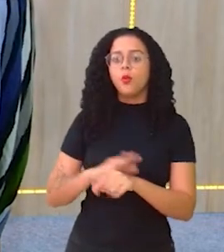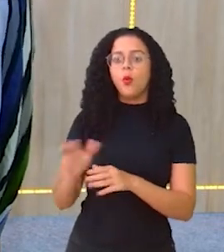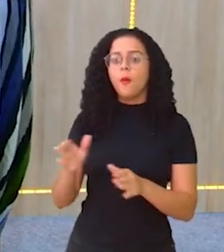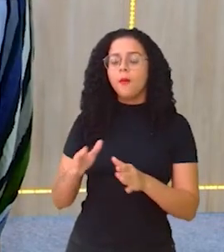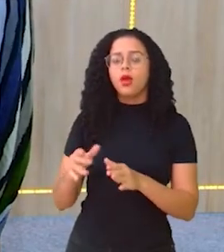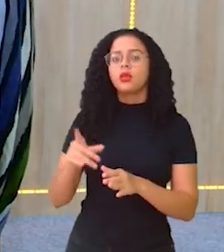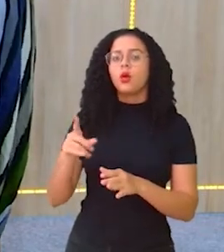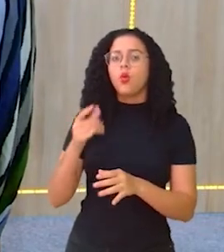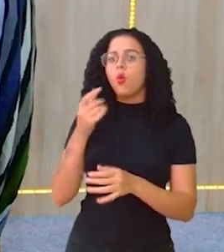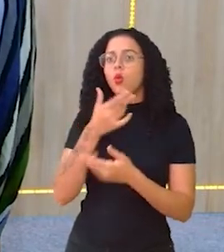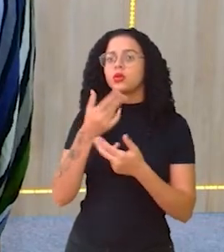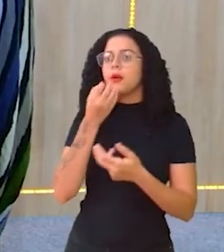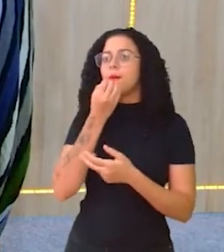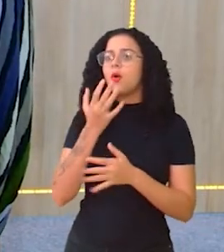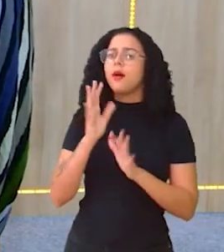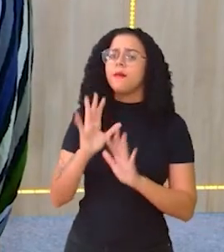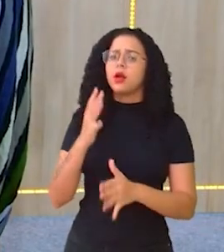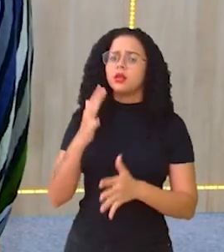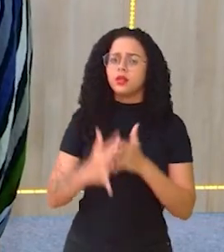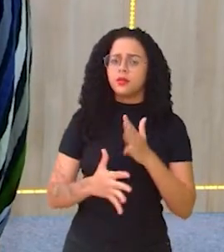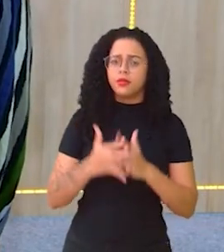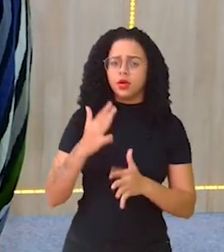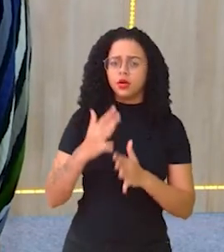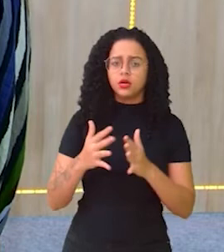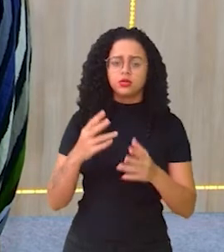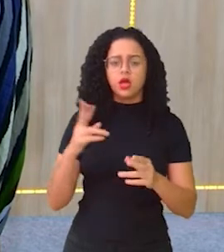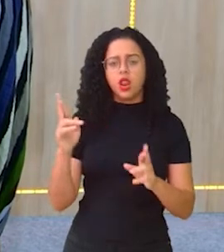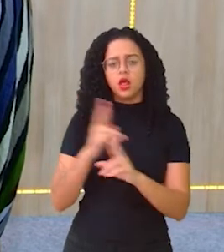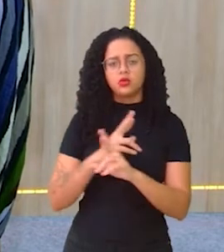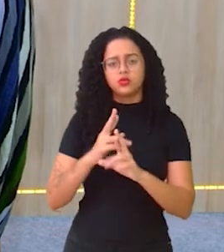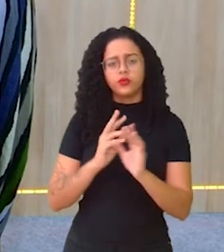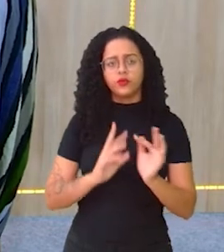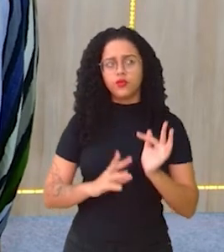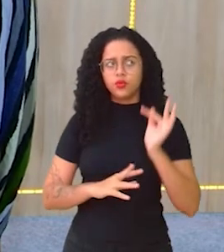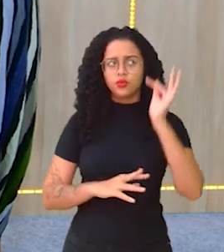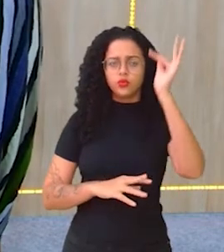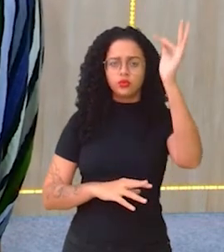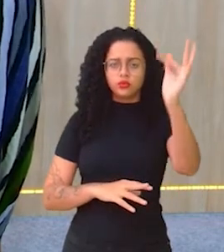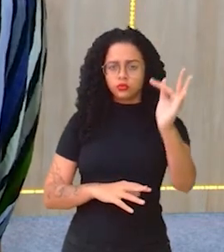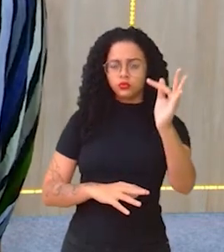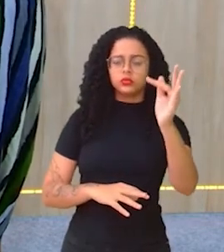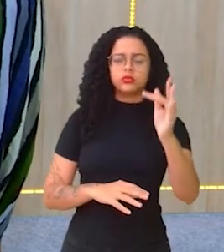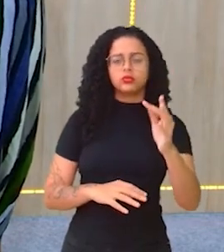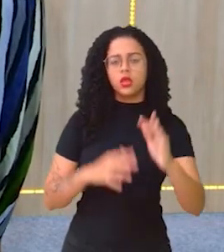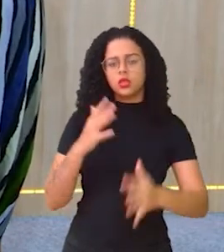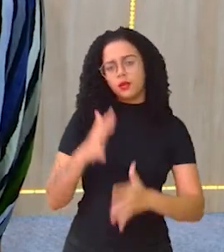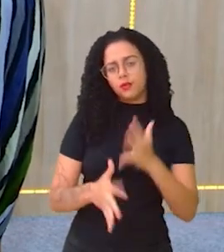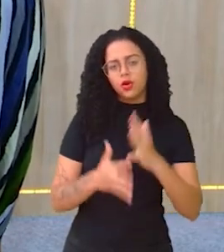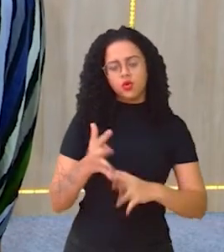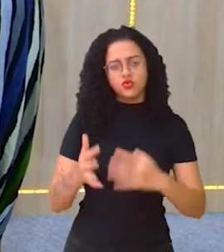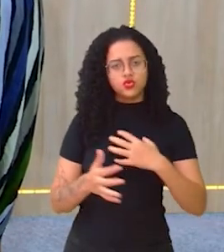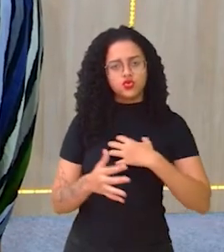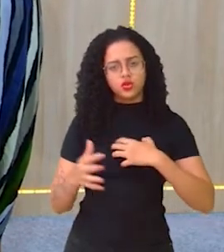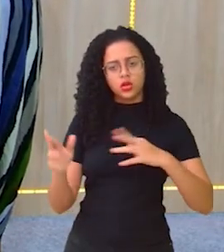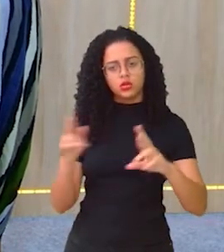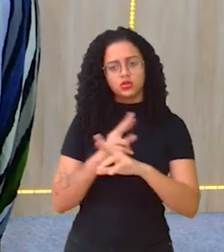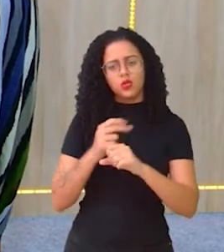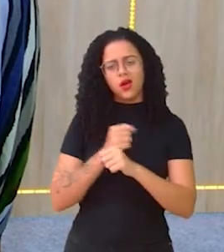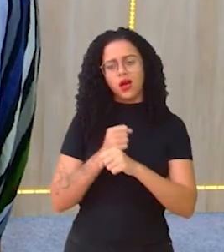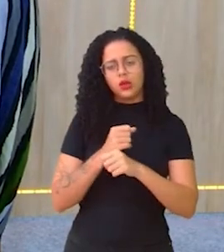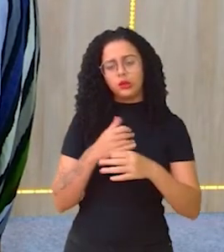coisa bacana, mas que atrapalhou relações futuras. Atrapalhou forma de se relacionar ao longo dos